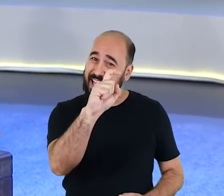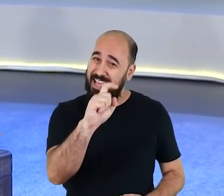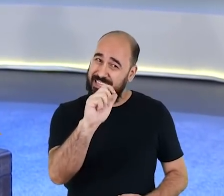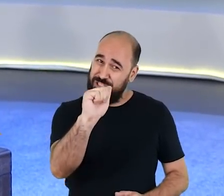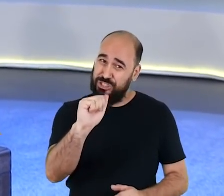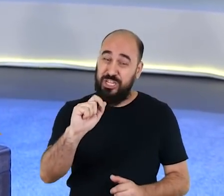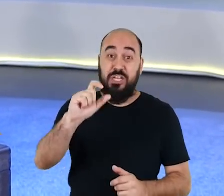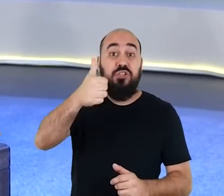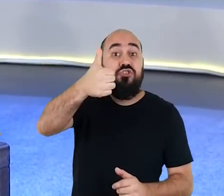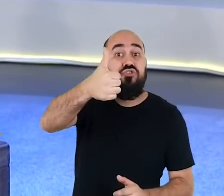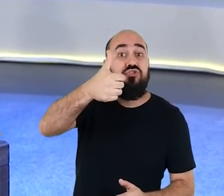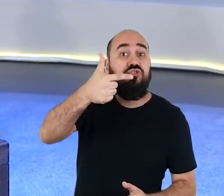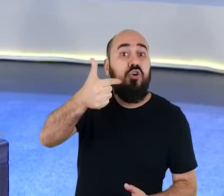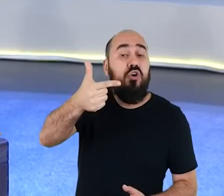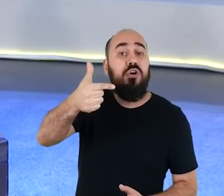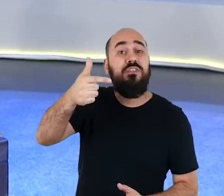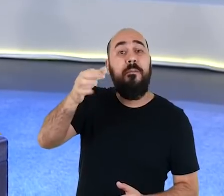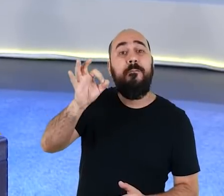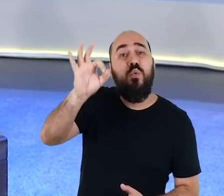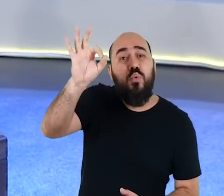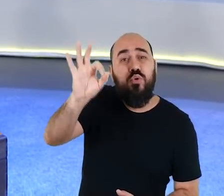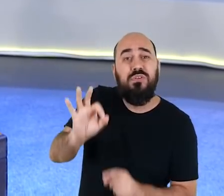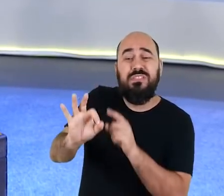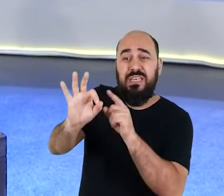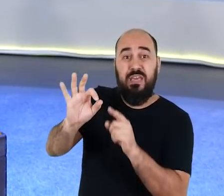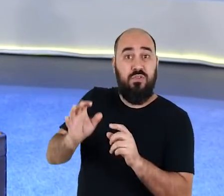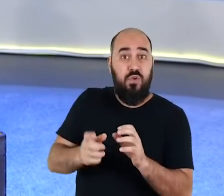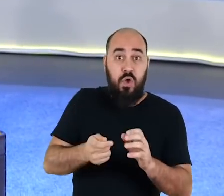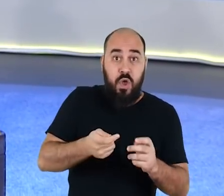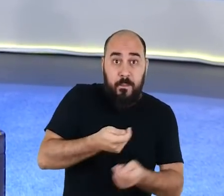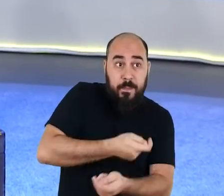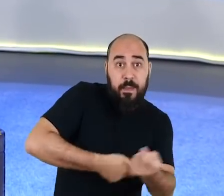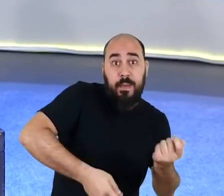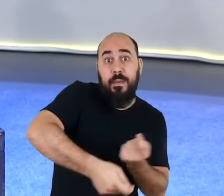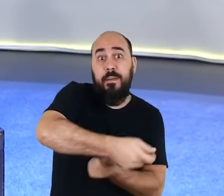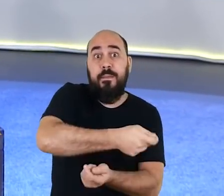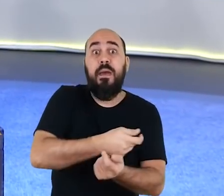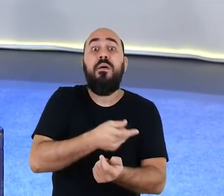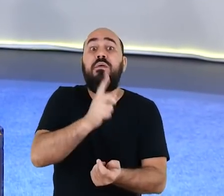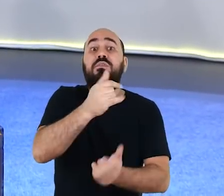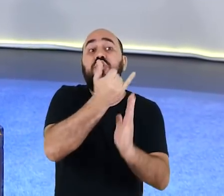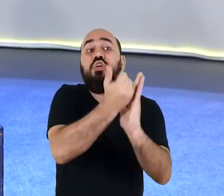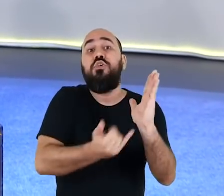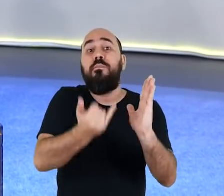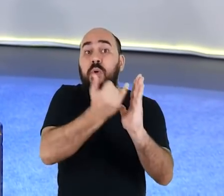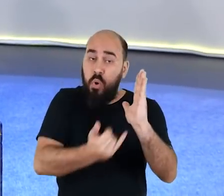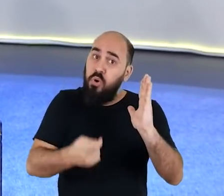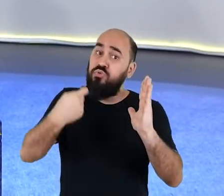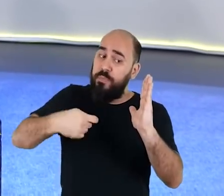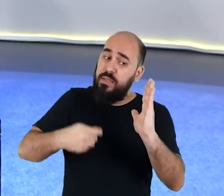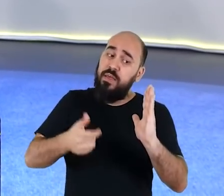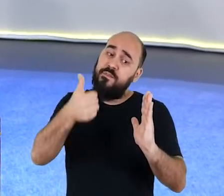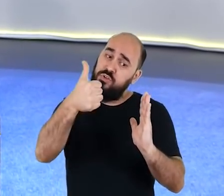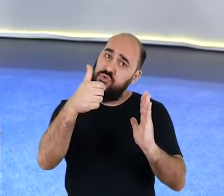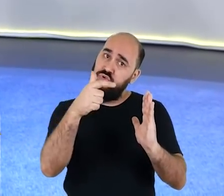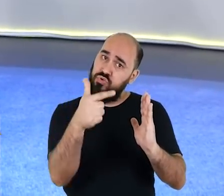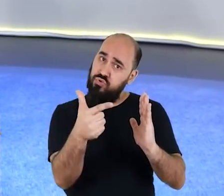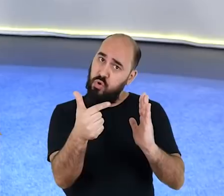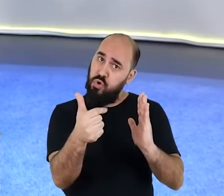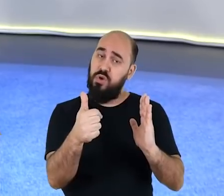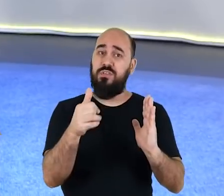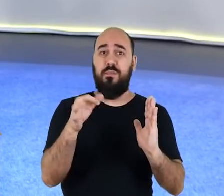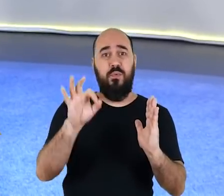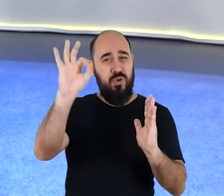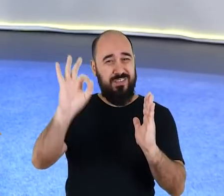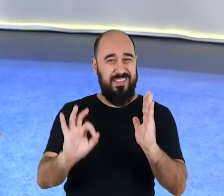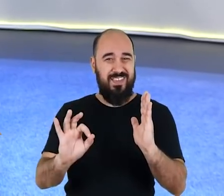sobre cada troca que era feita em espécie do imposto cambial do templo. Era como aquelas taxas que